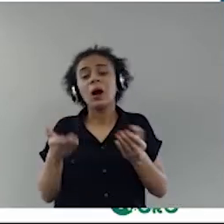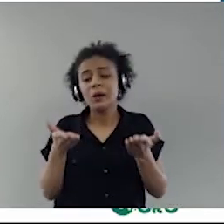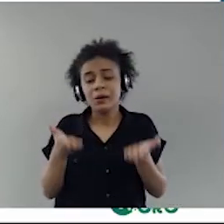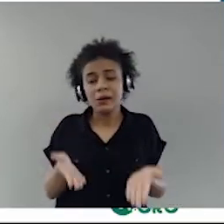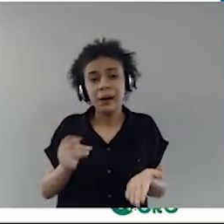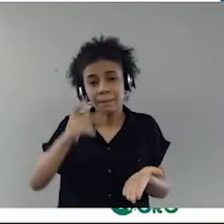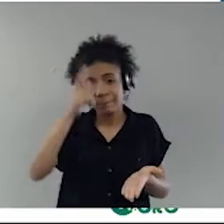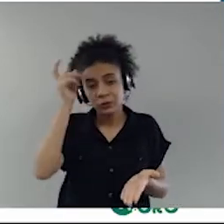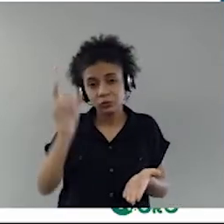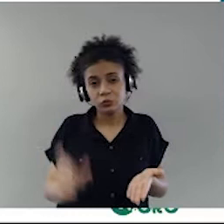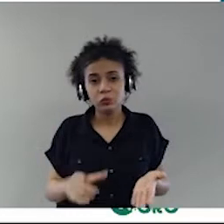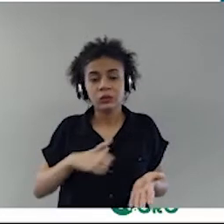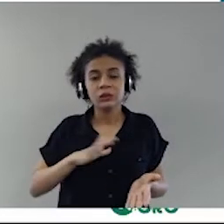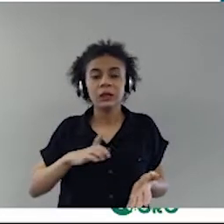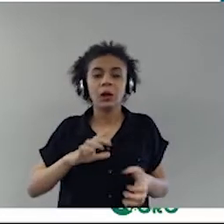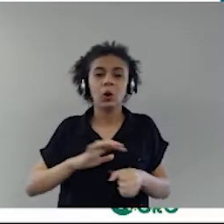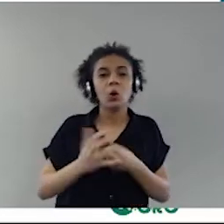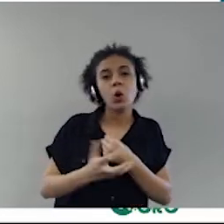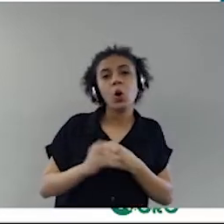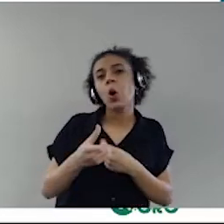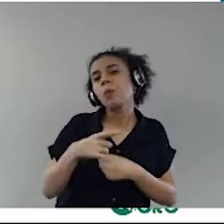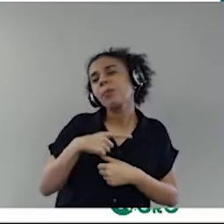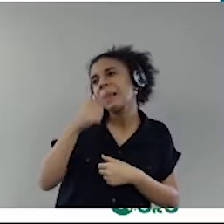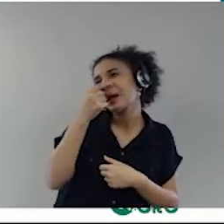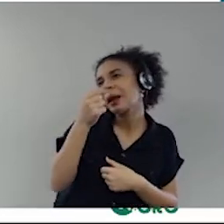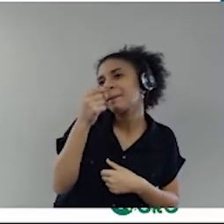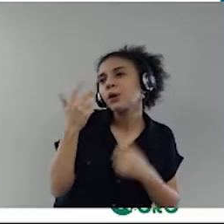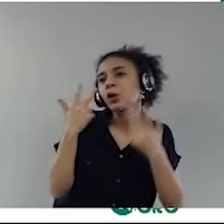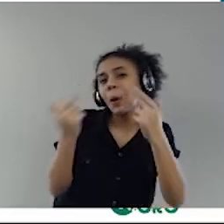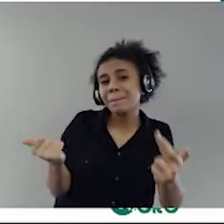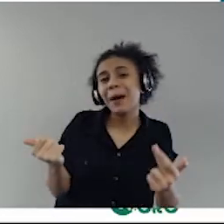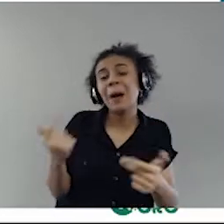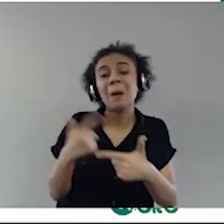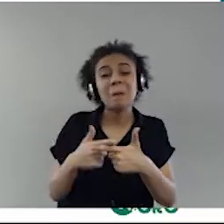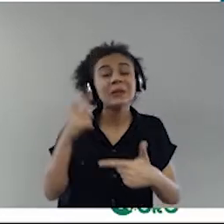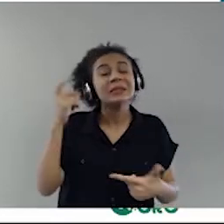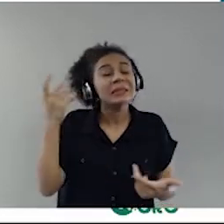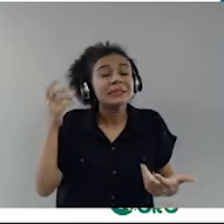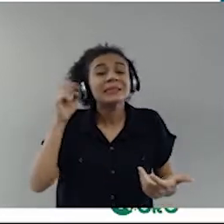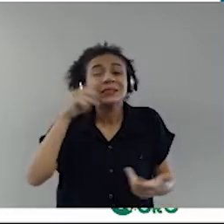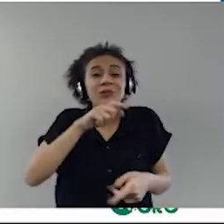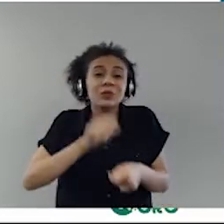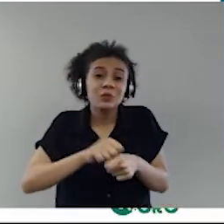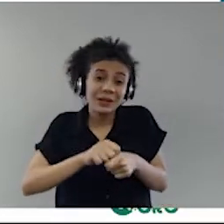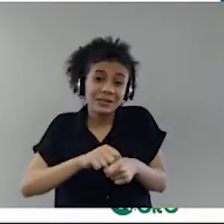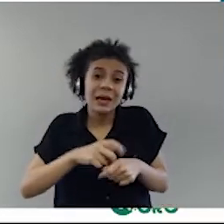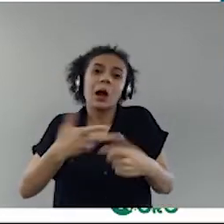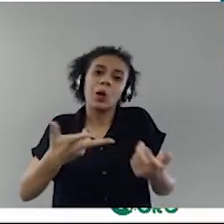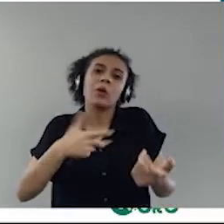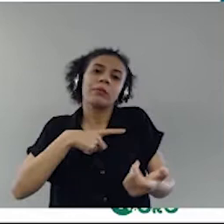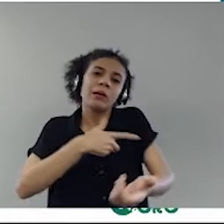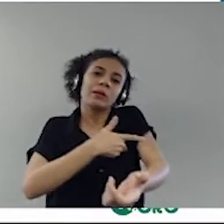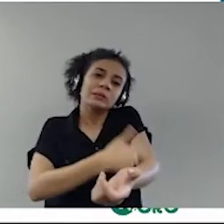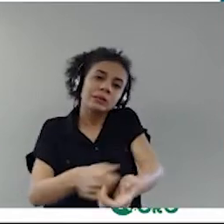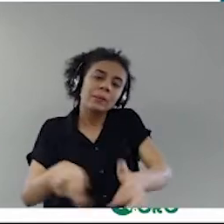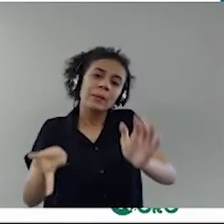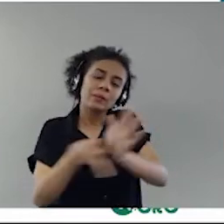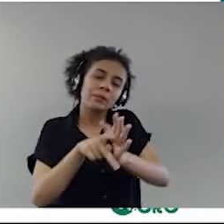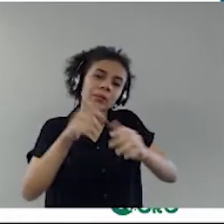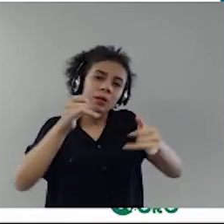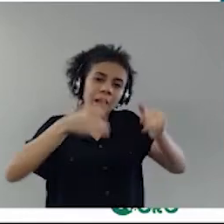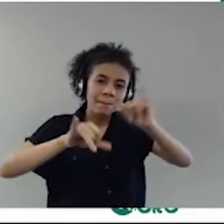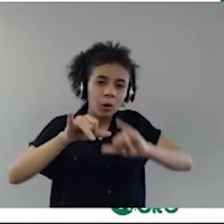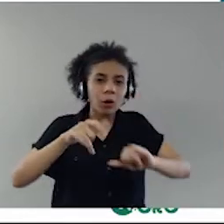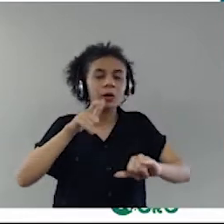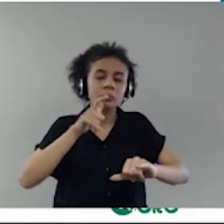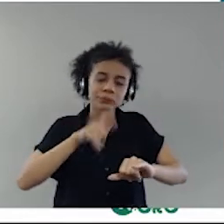aquela pessoa está com Covid ou está com a gripe comum. Isso não é possível fazer, exceto pelo exame laboratorial, que